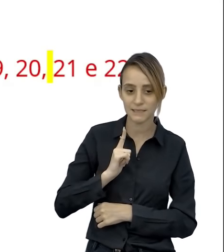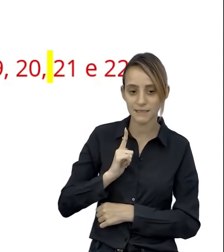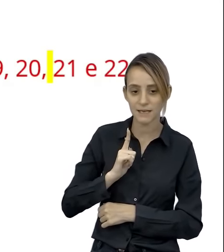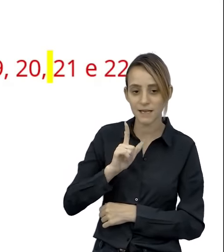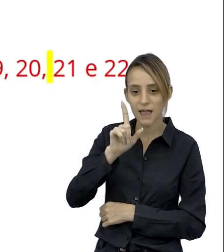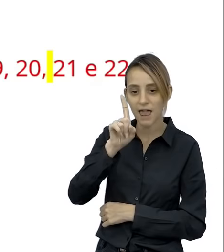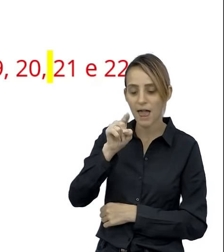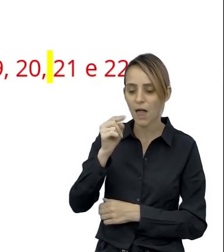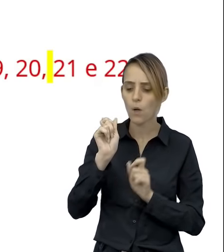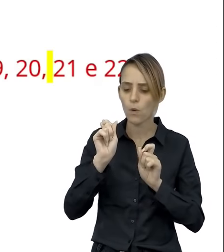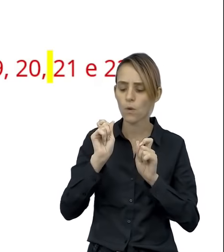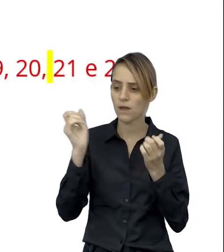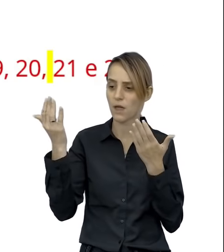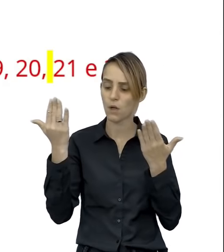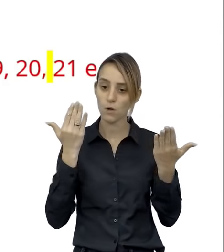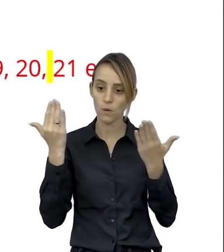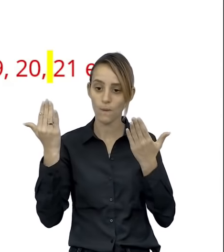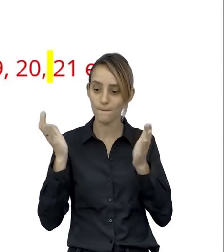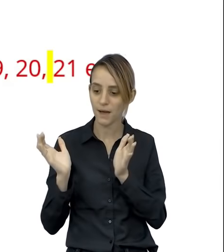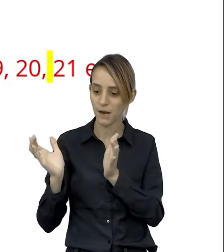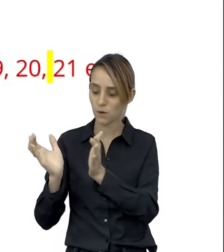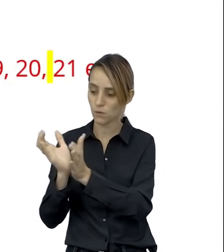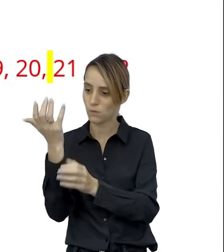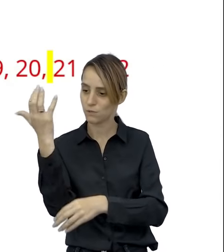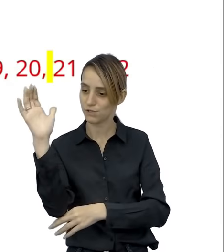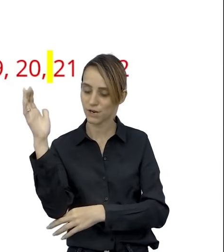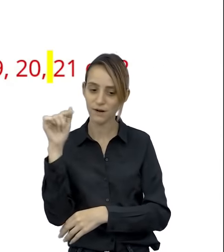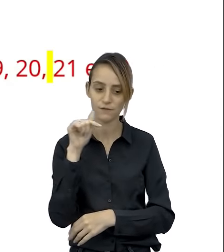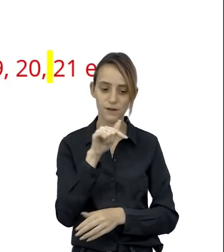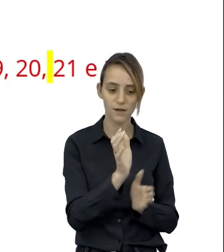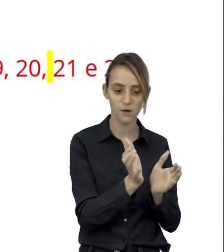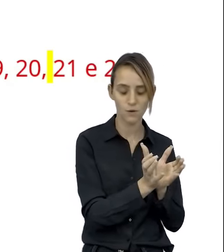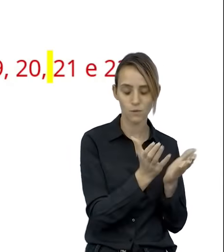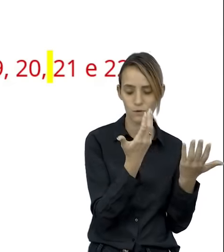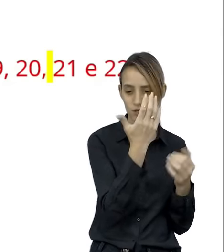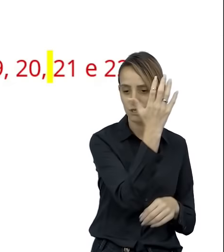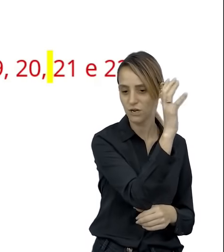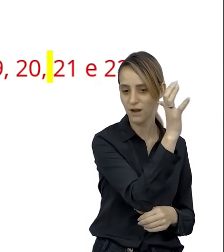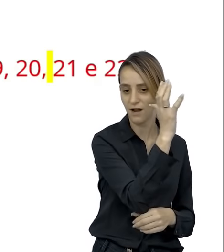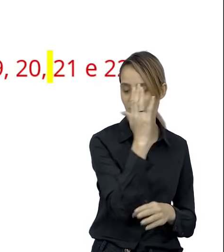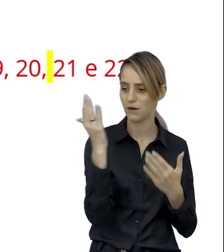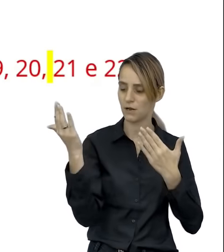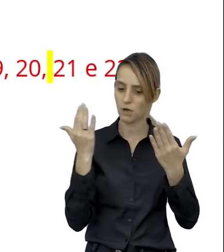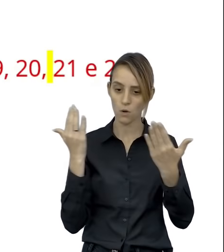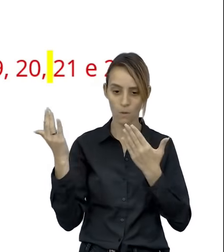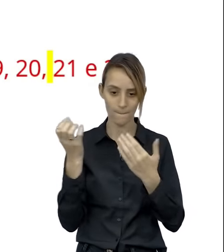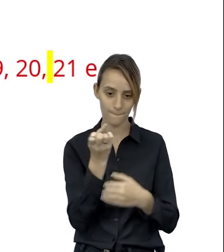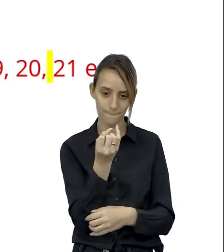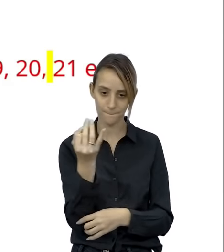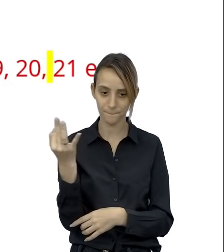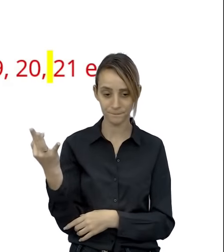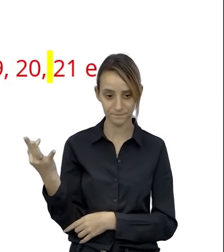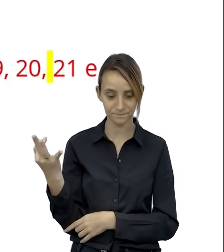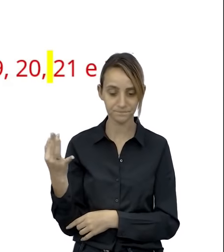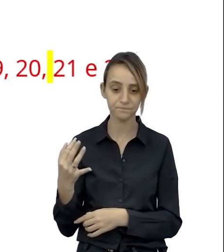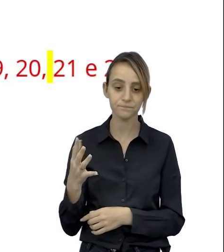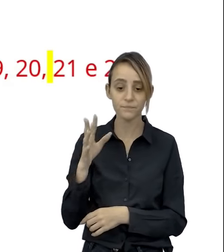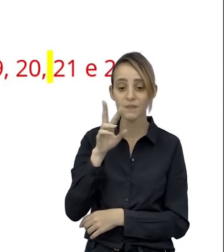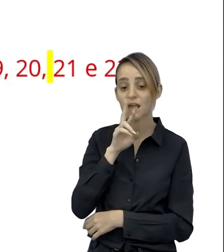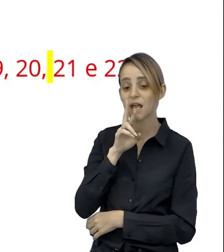de comparação. Eu comparo uma coleção com outra coleção. E para a resolução dessa situação,